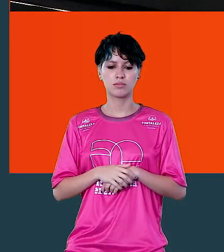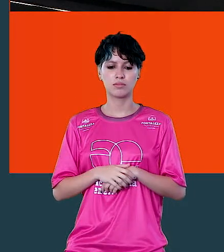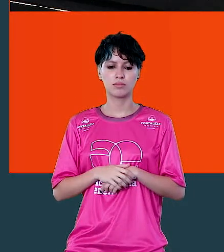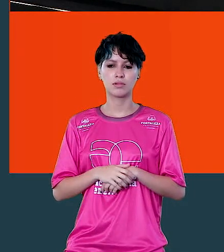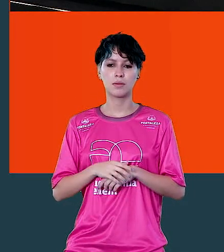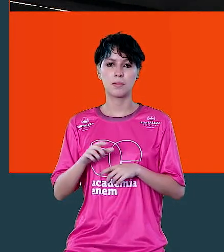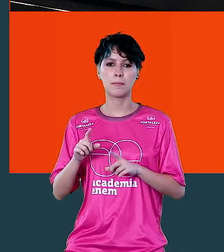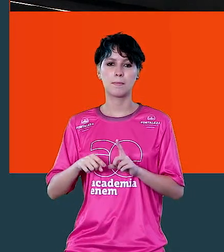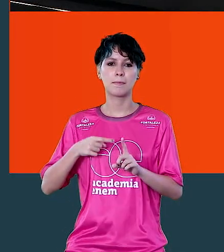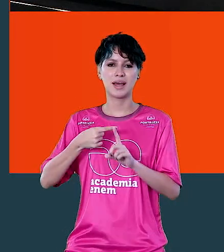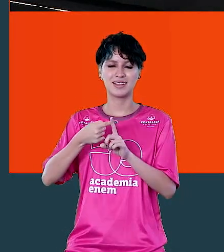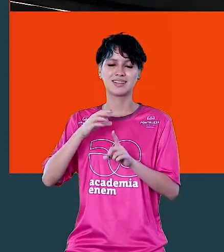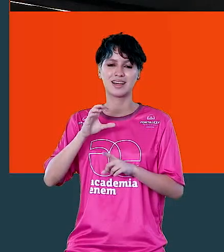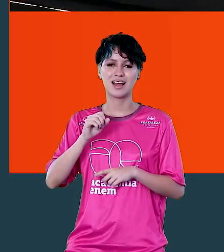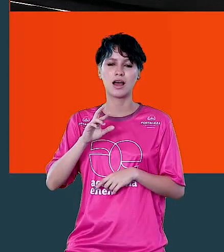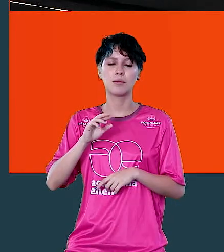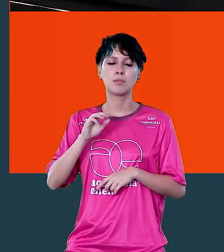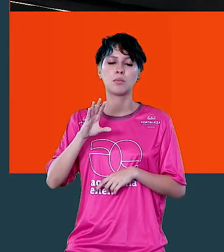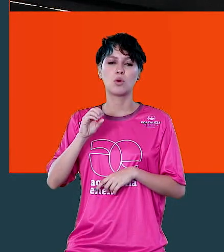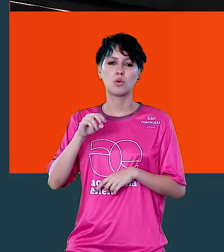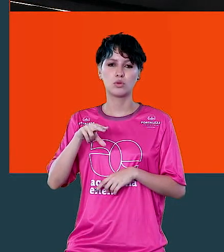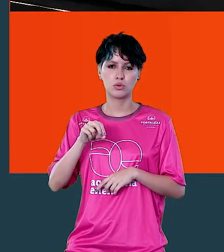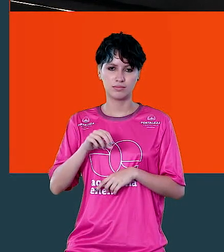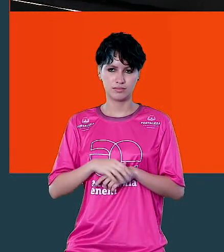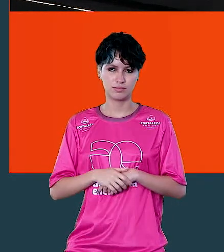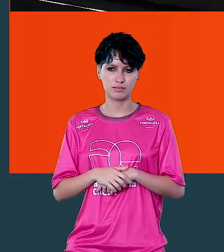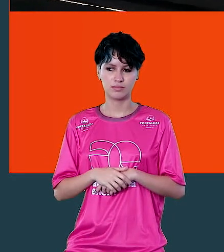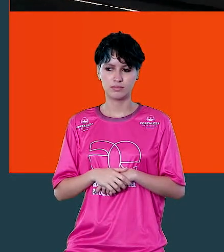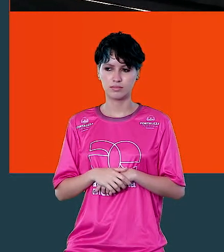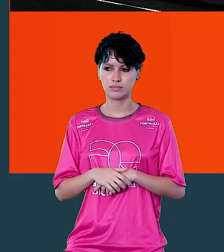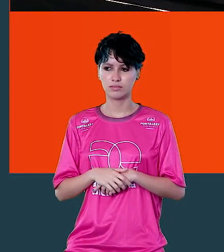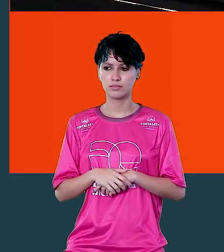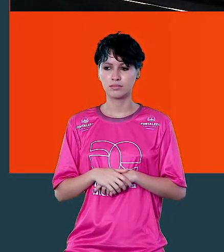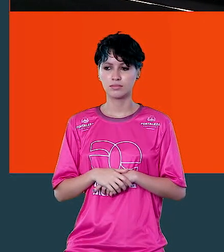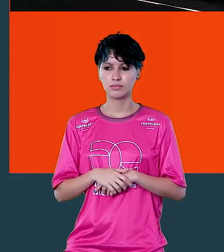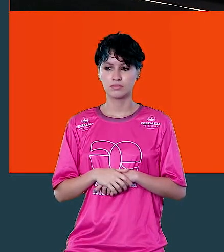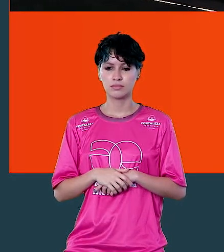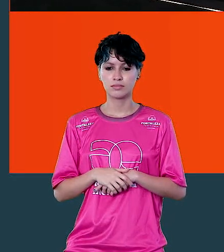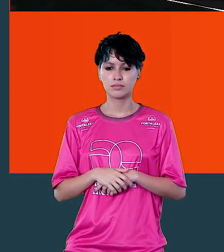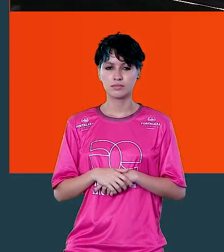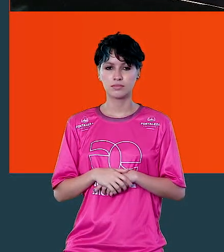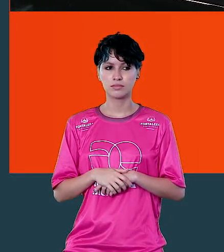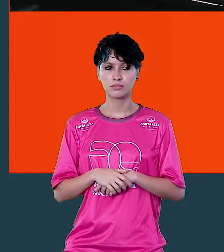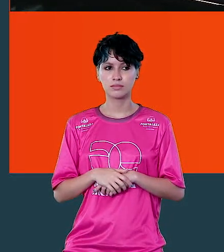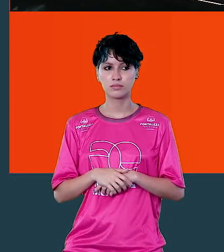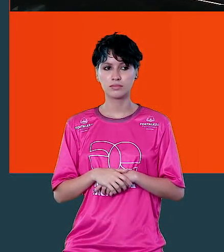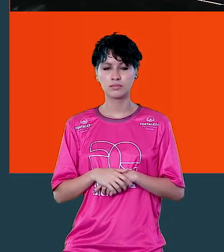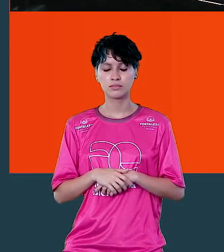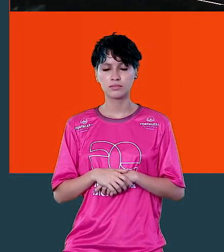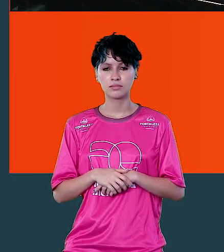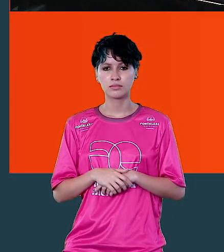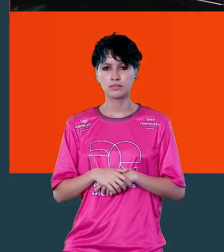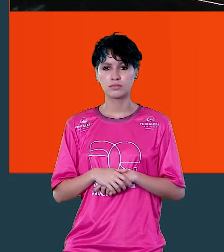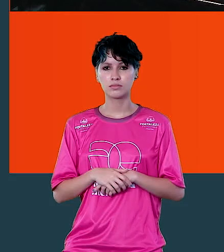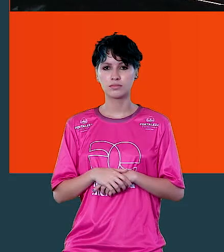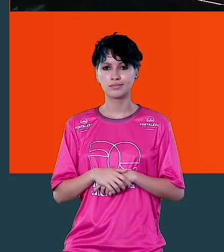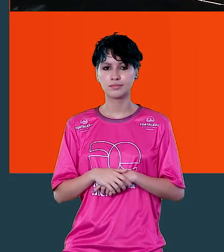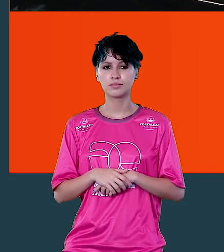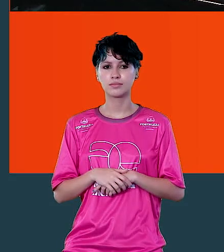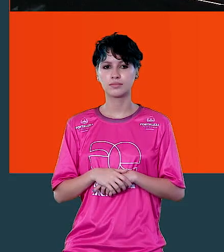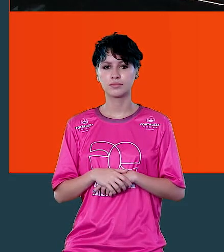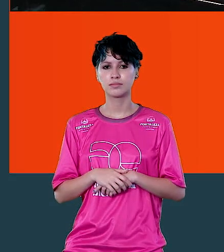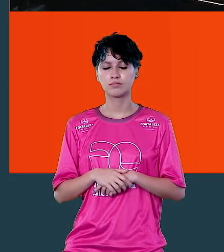quando escutar essa palavra, ó, hidrocarbonetos, são compostos que só contêm o quê? Carbono e